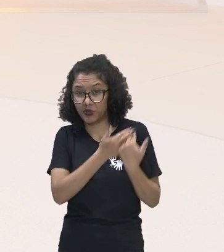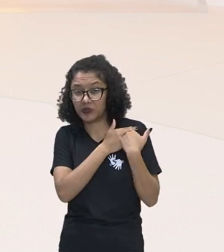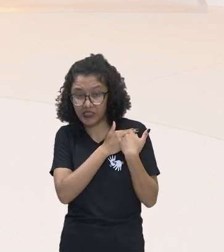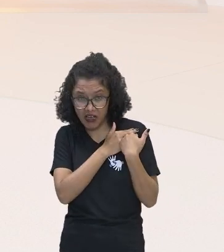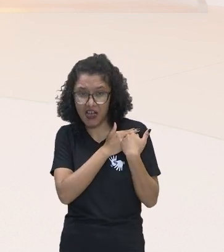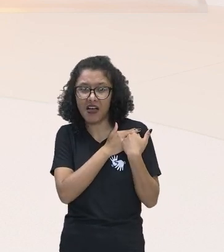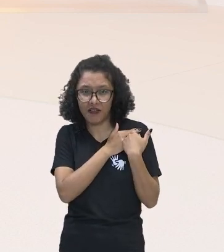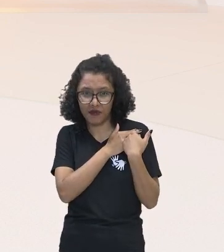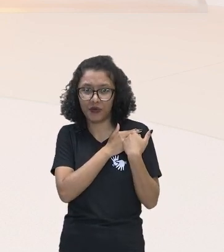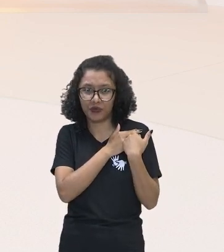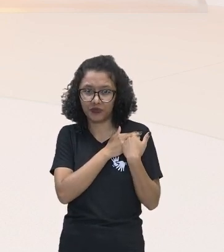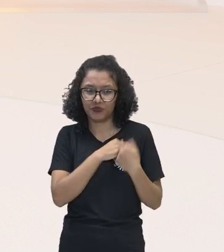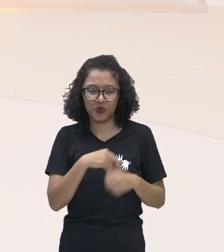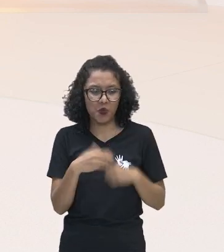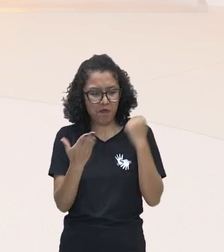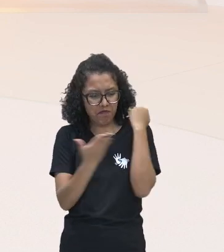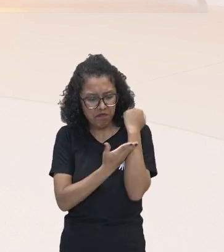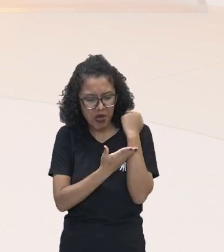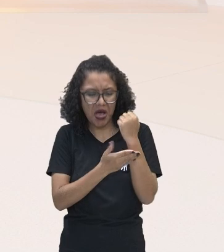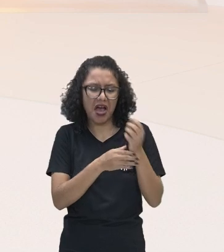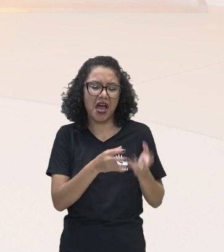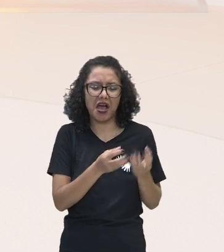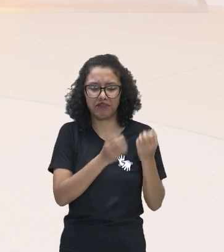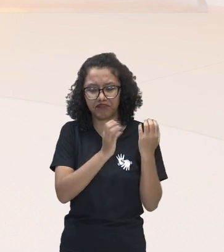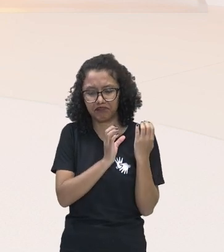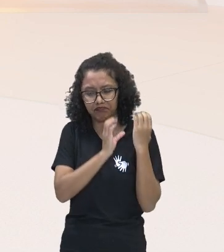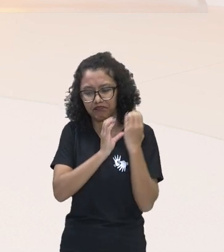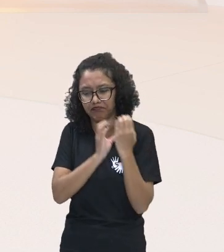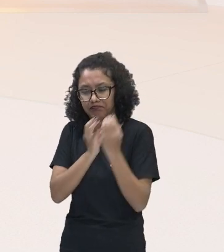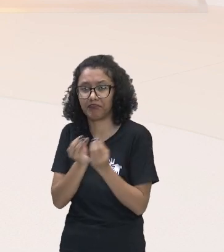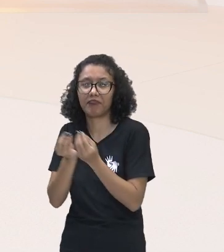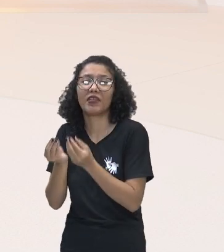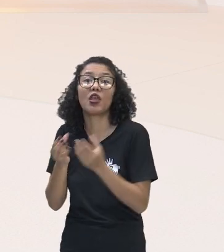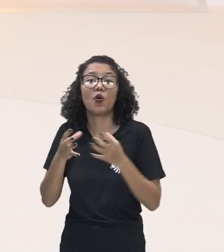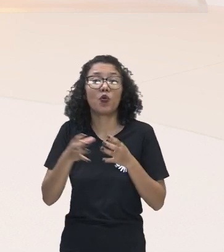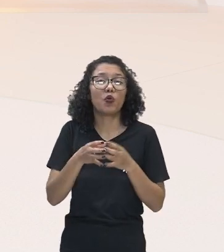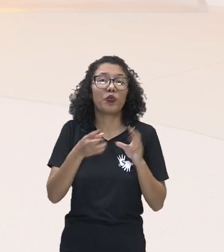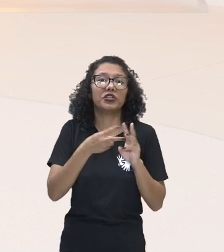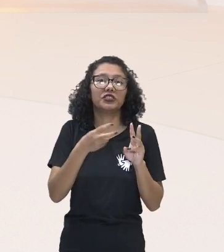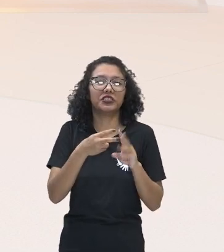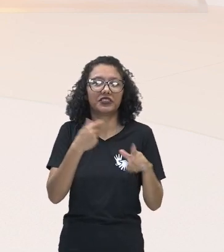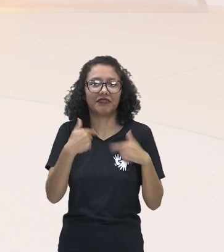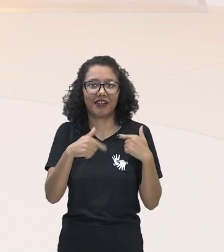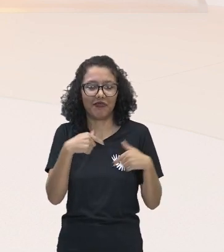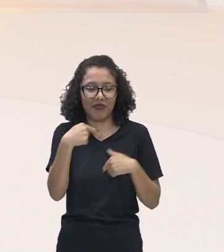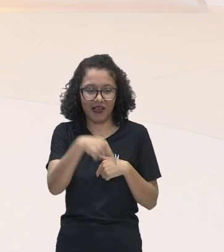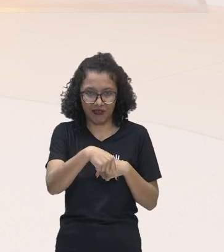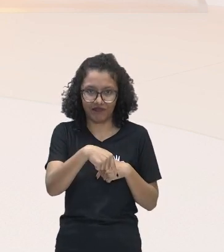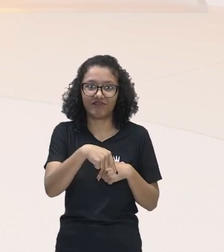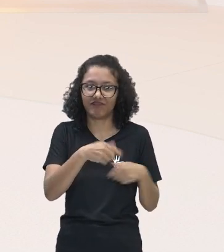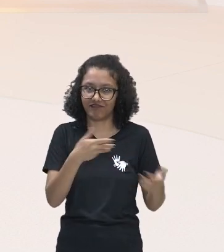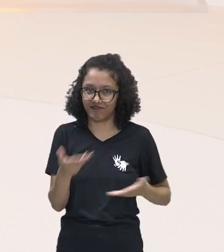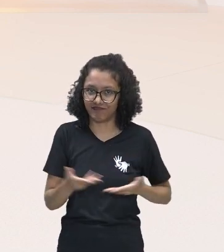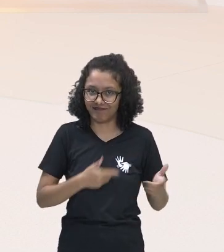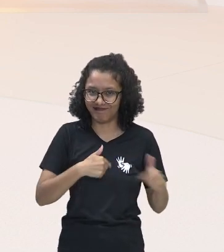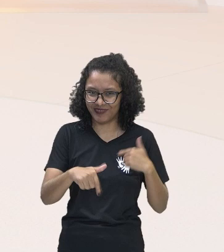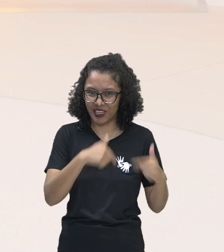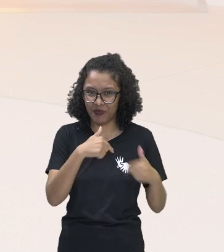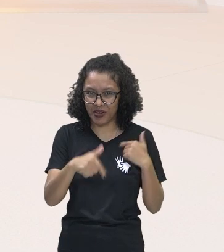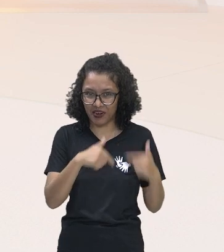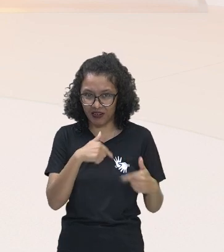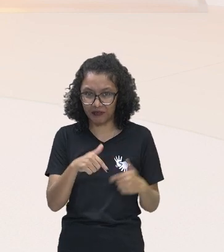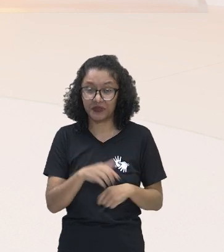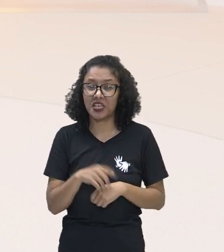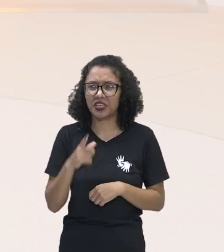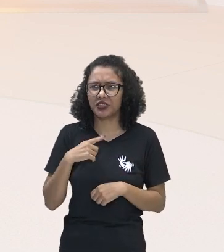carregamento, até as feitorias, são os indígenas, que nesse momento vão fazer esse serviço por meio do escambo,